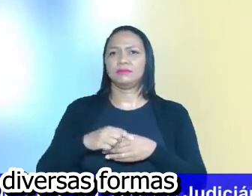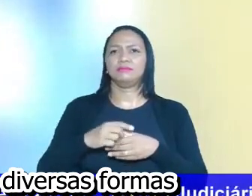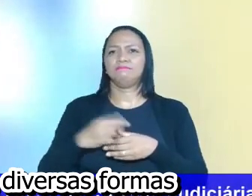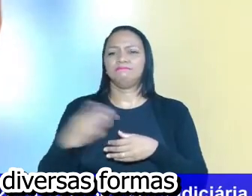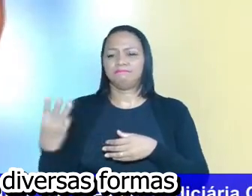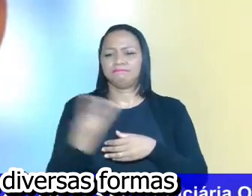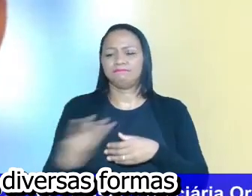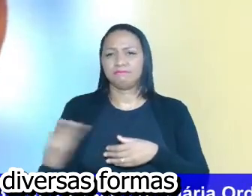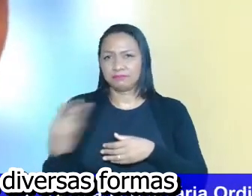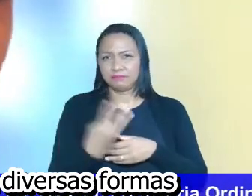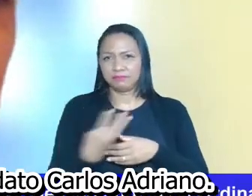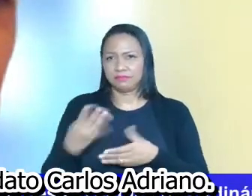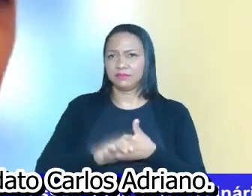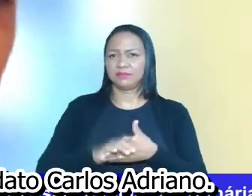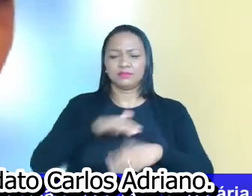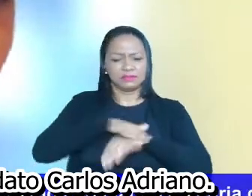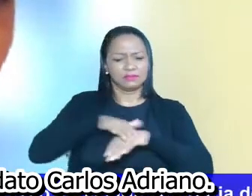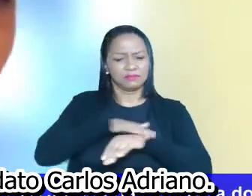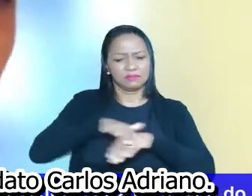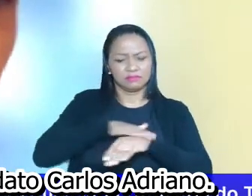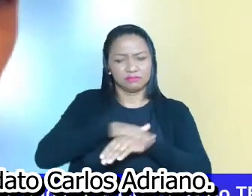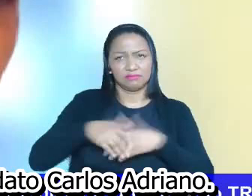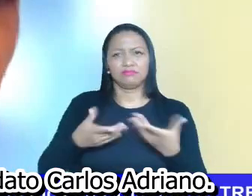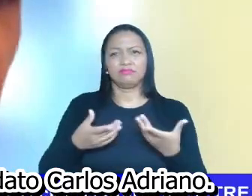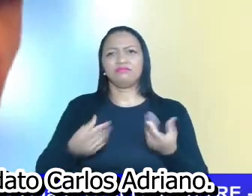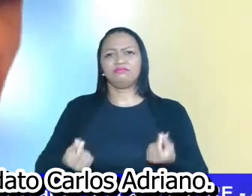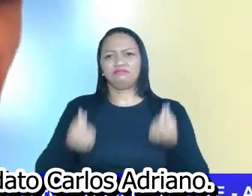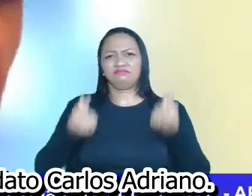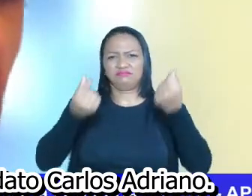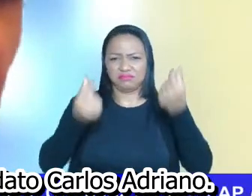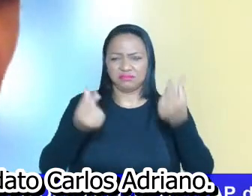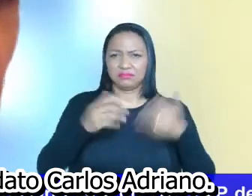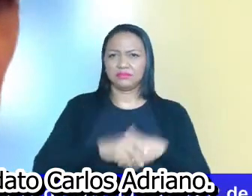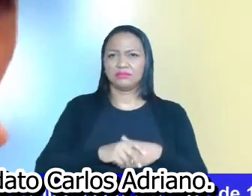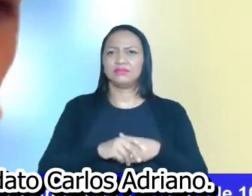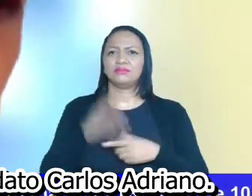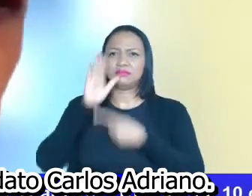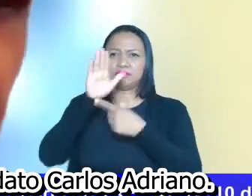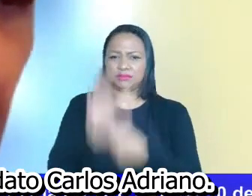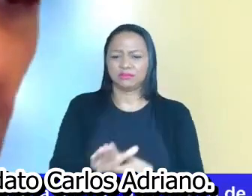de diversas formas ilícitas de abuso de poder econômico